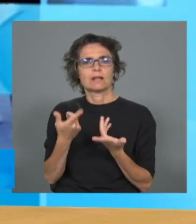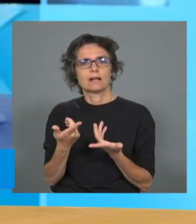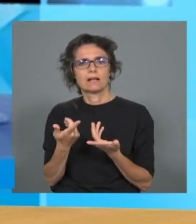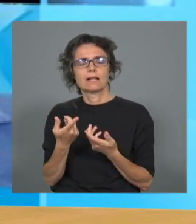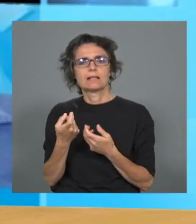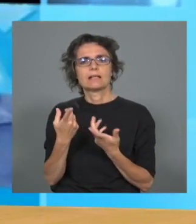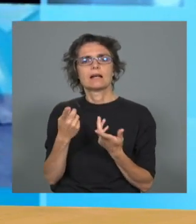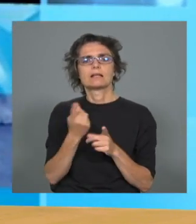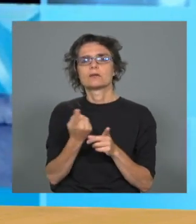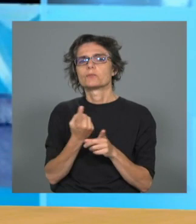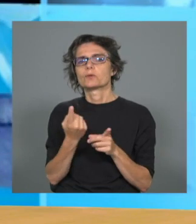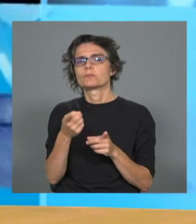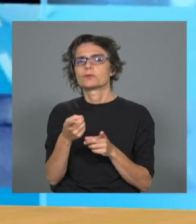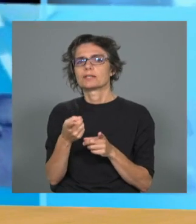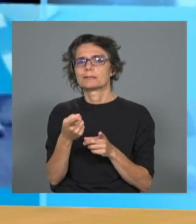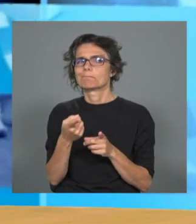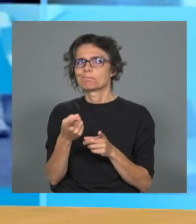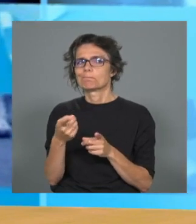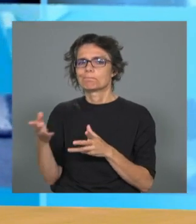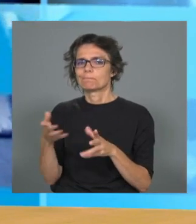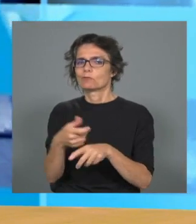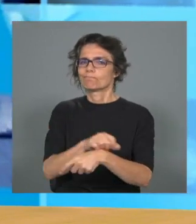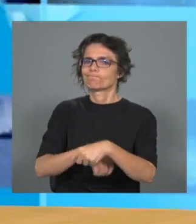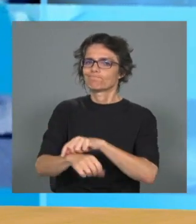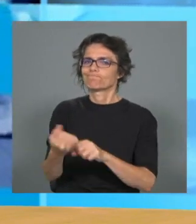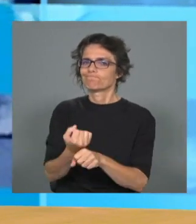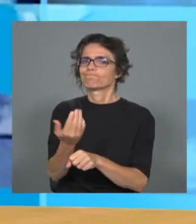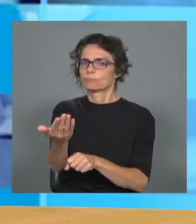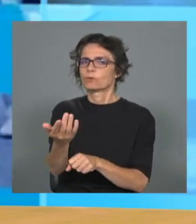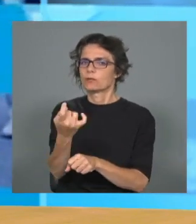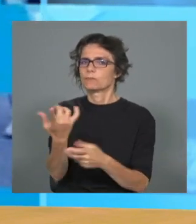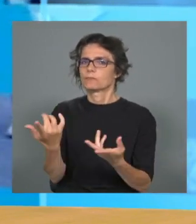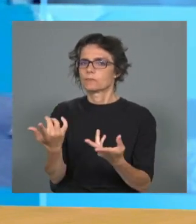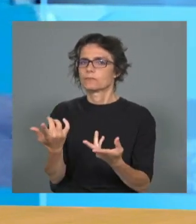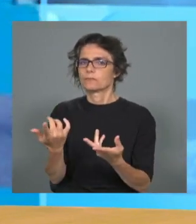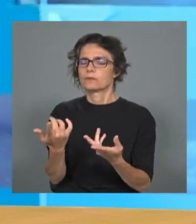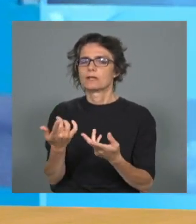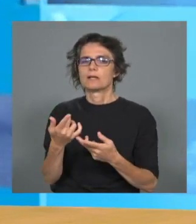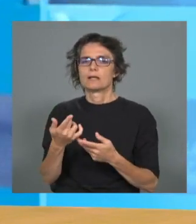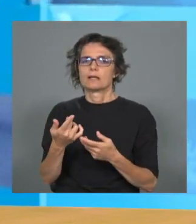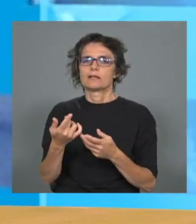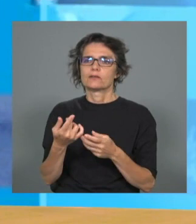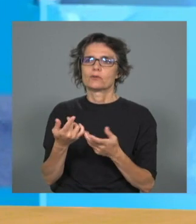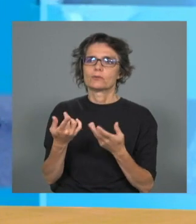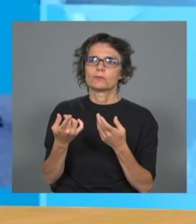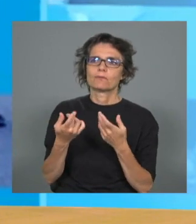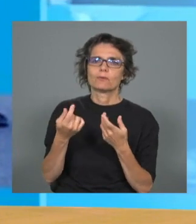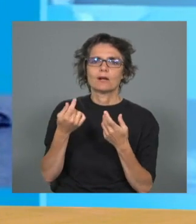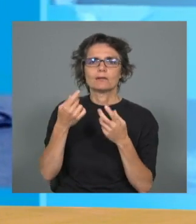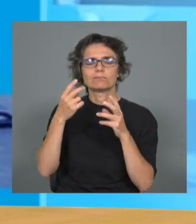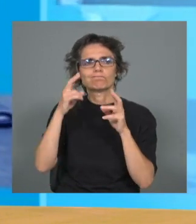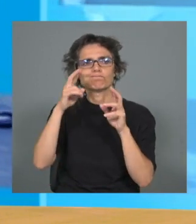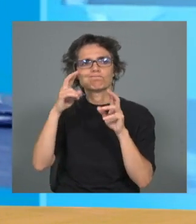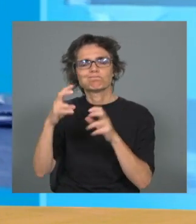necessidade é porque ainda há um caminho longo para percorrer e ainda há muita lacuna, ainda há muita matéria